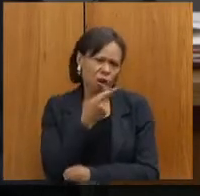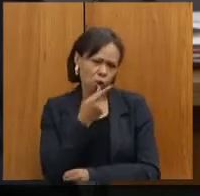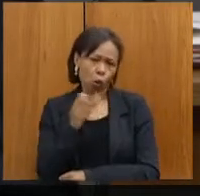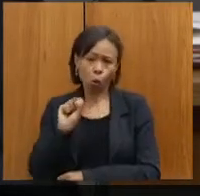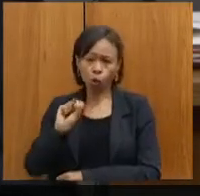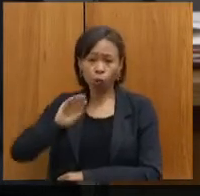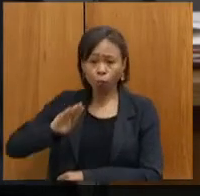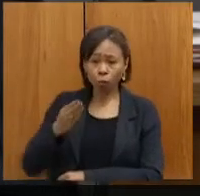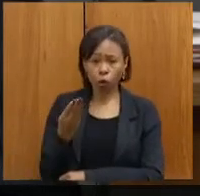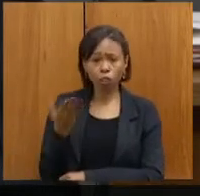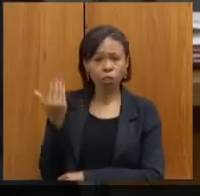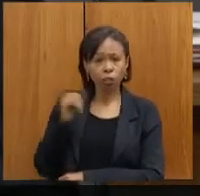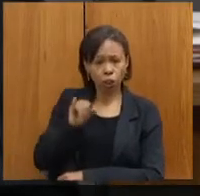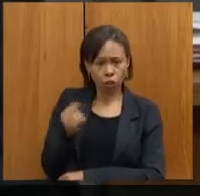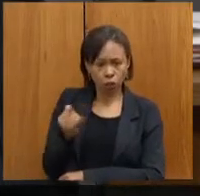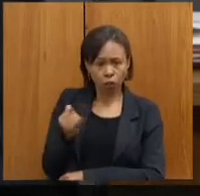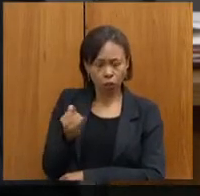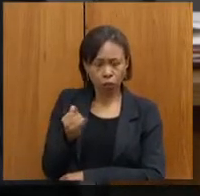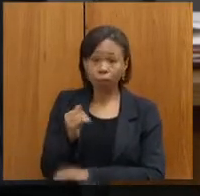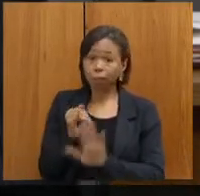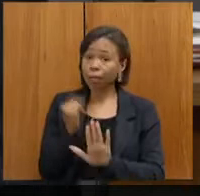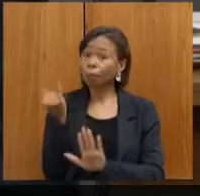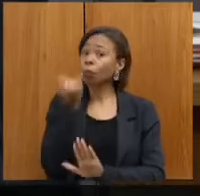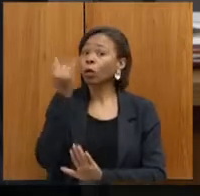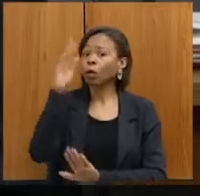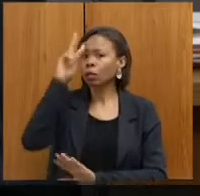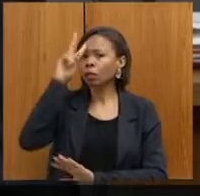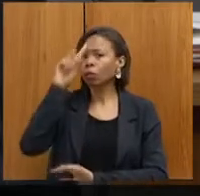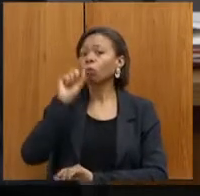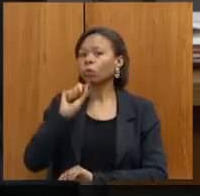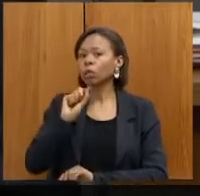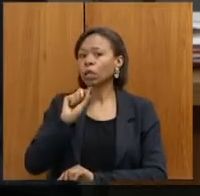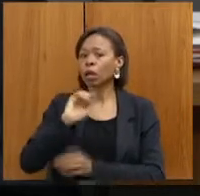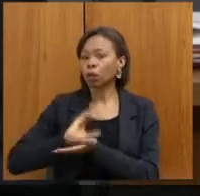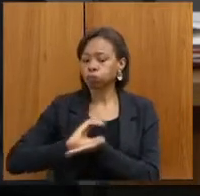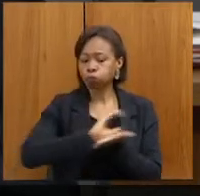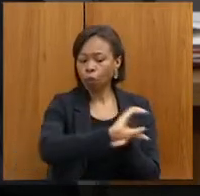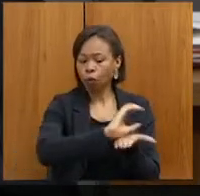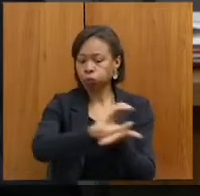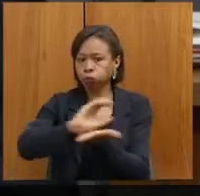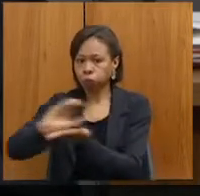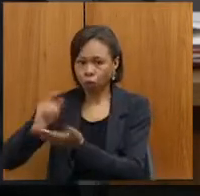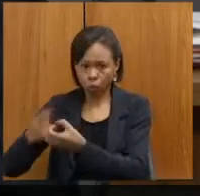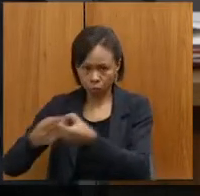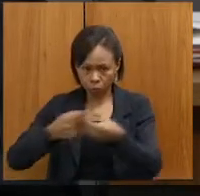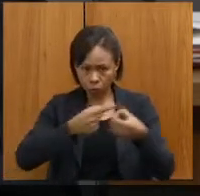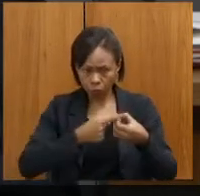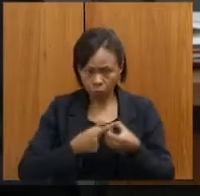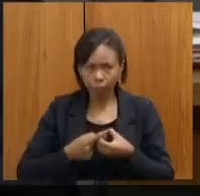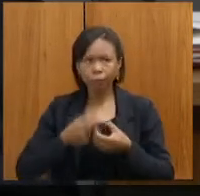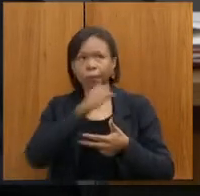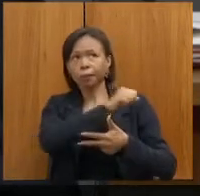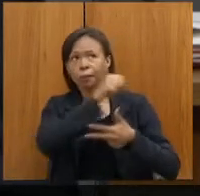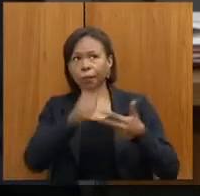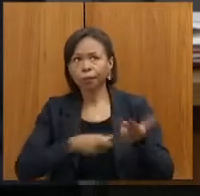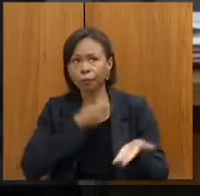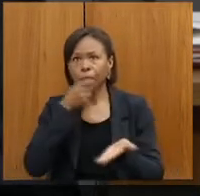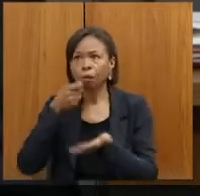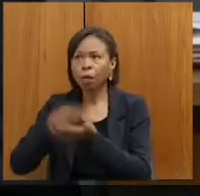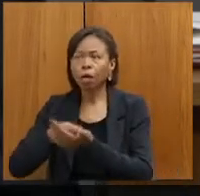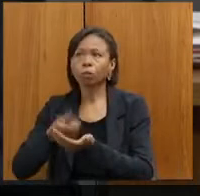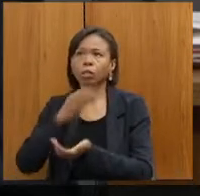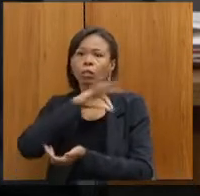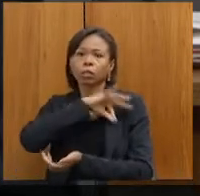bilhões de Janeiro é importante lembrar que o repasse para os municípios e os poderes pagamento